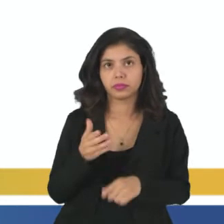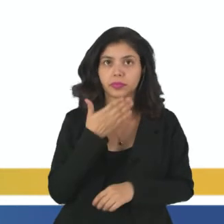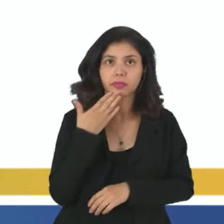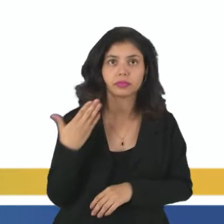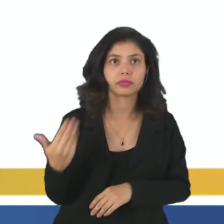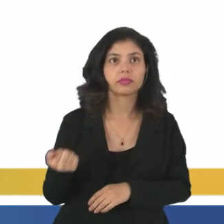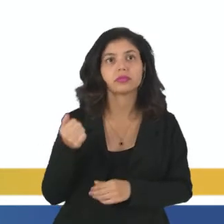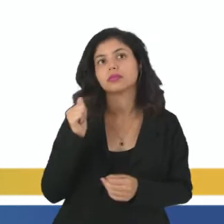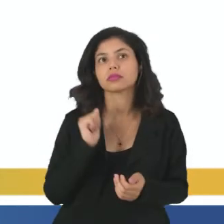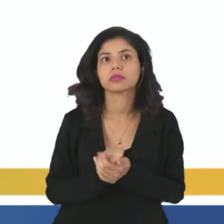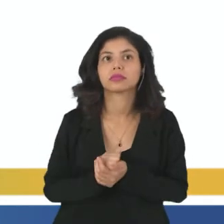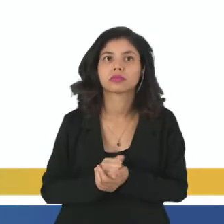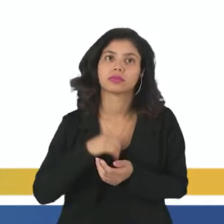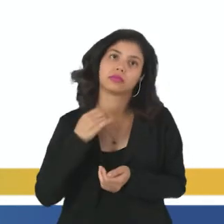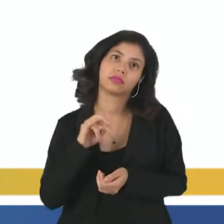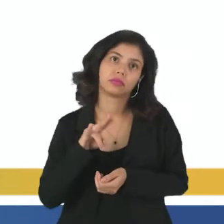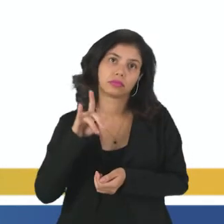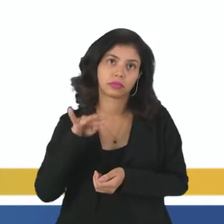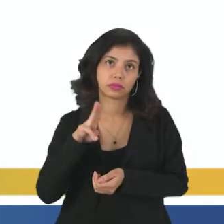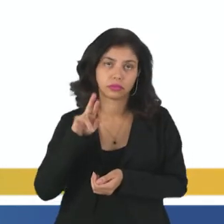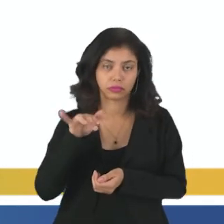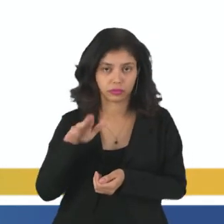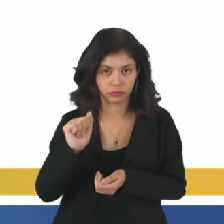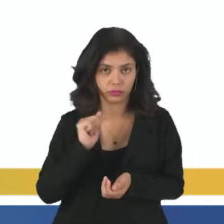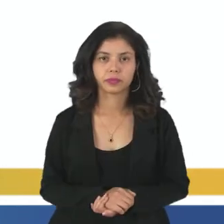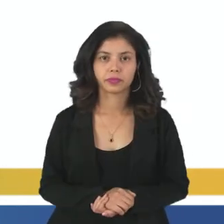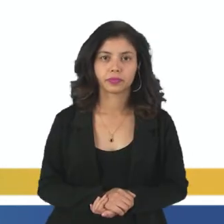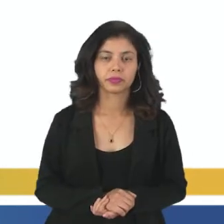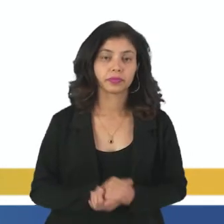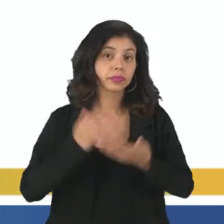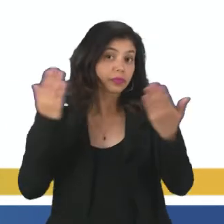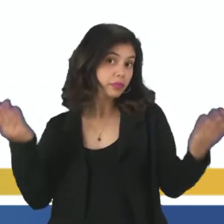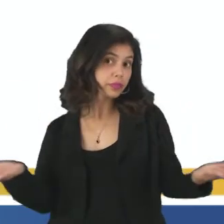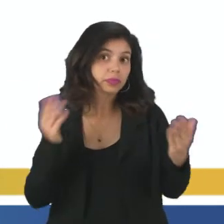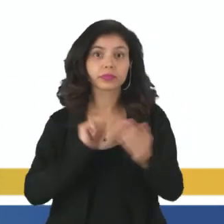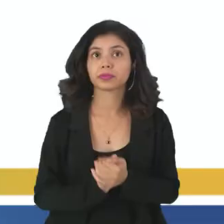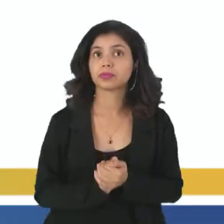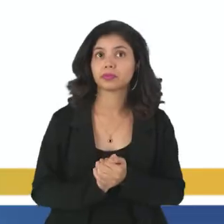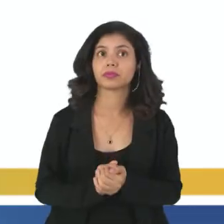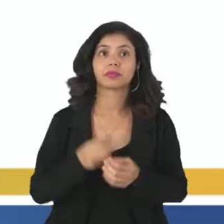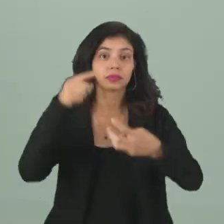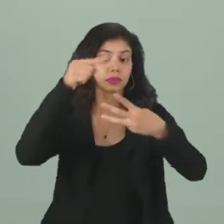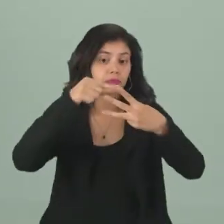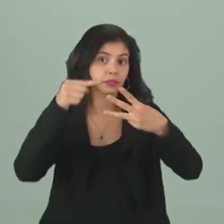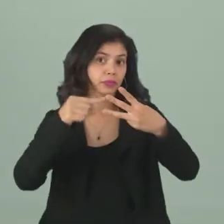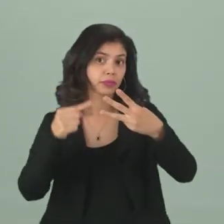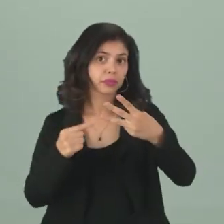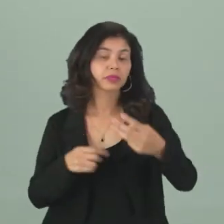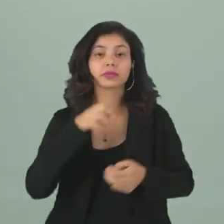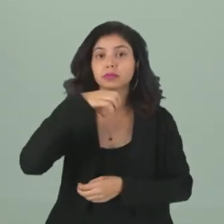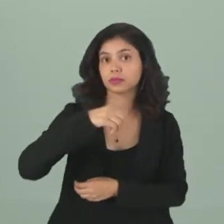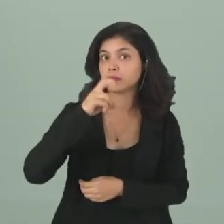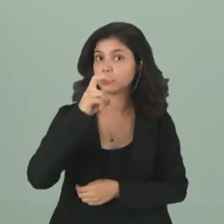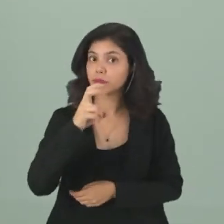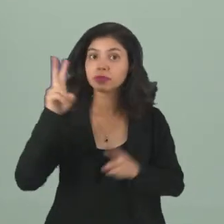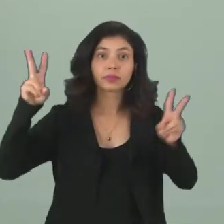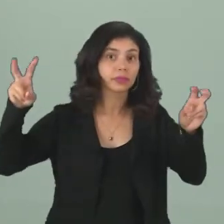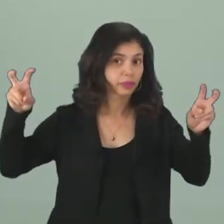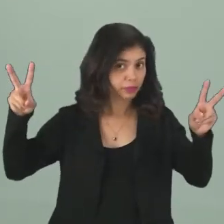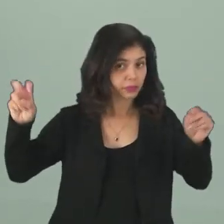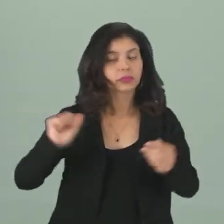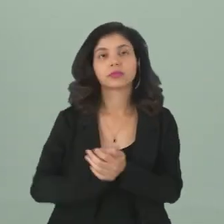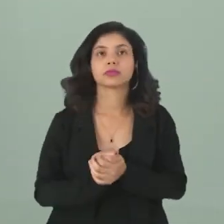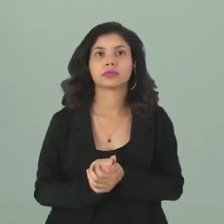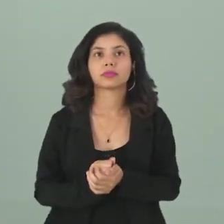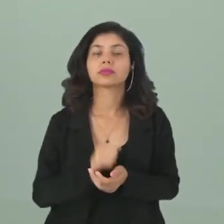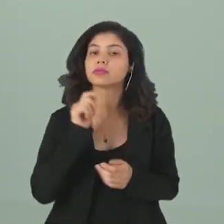necessita, age melhor do que se comprasse indulgências. Então, essas são 3 das 95 teses que Lutero